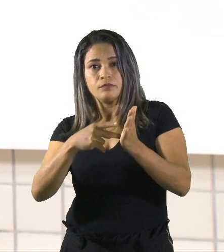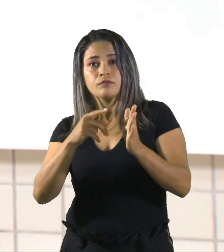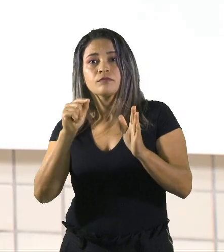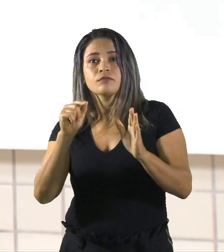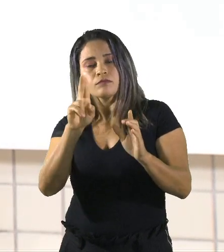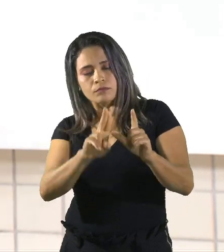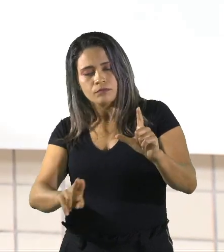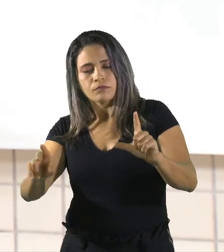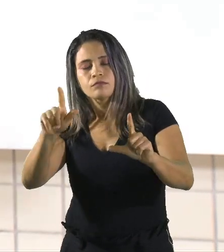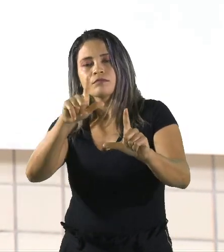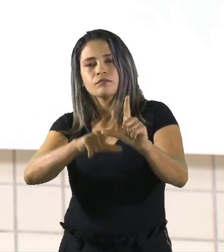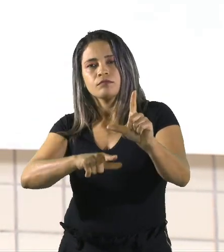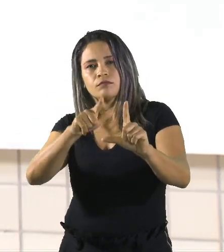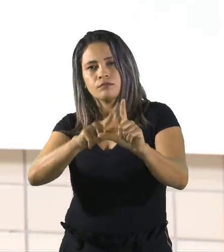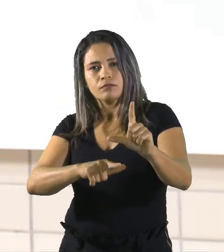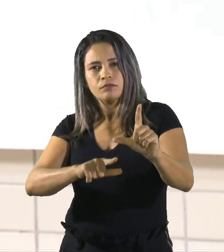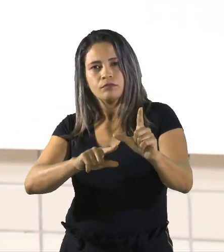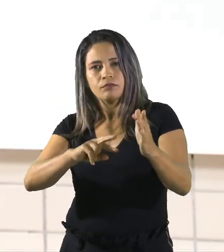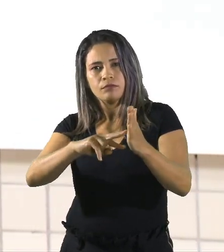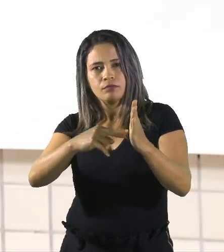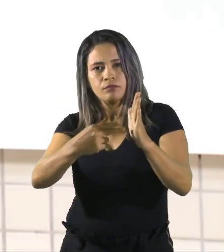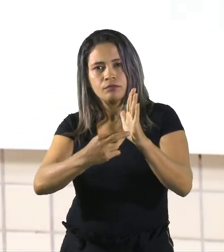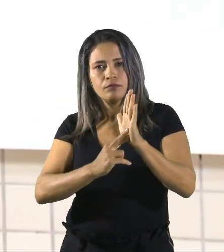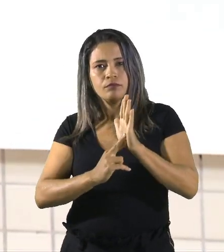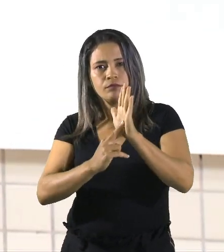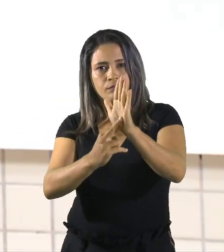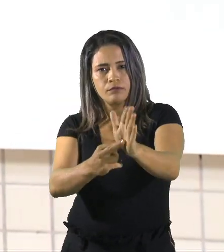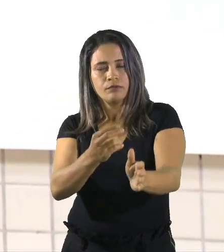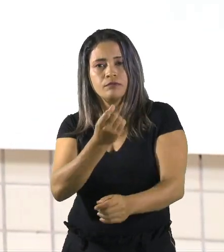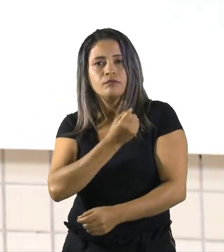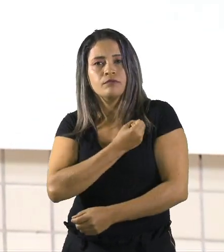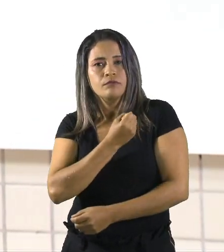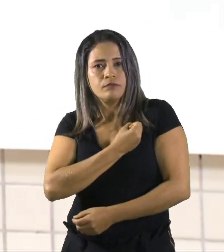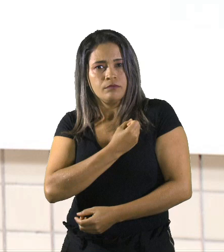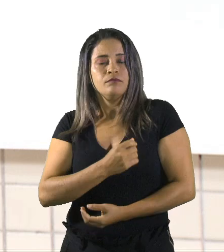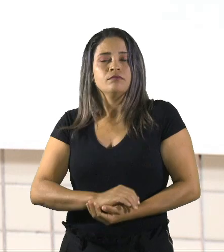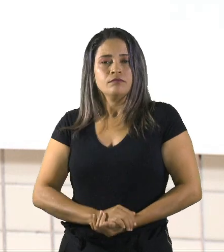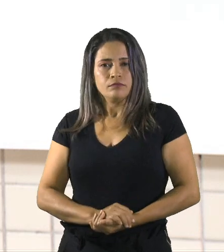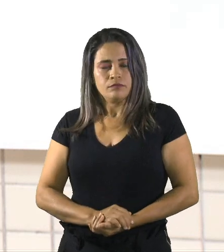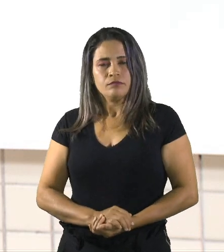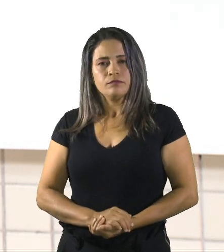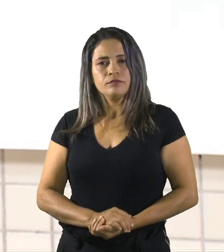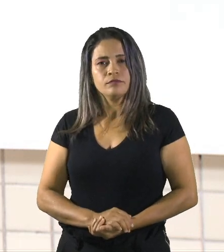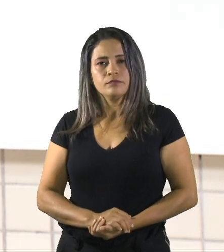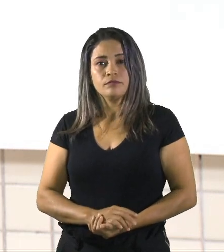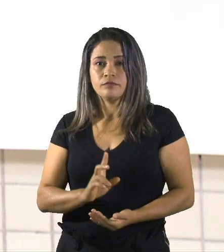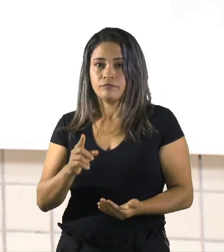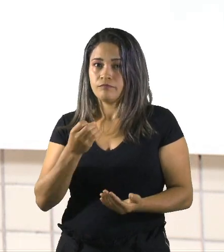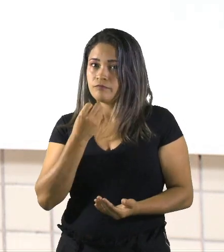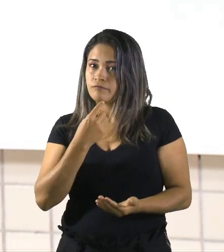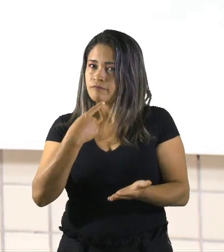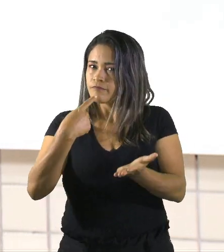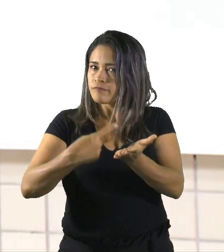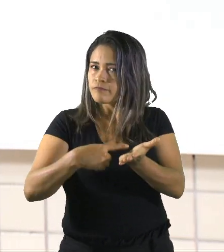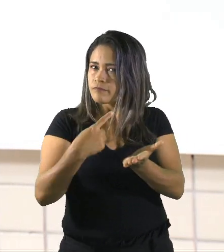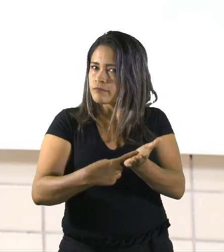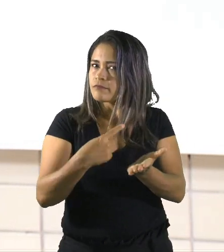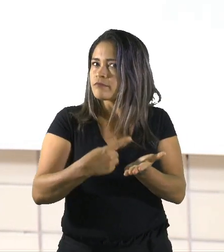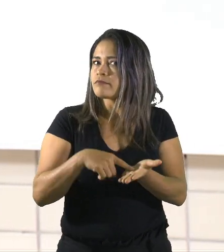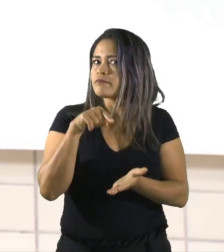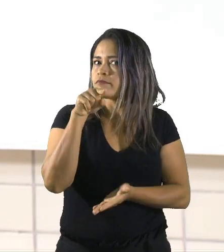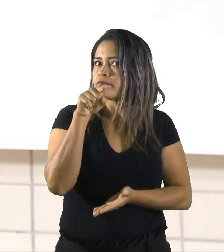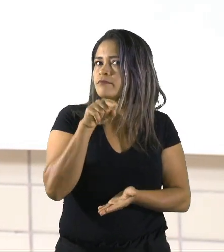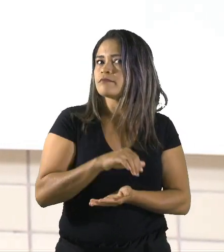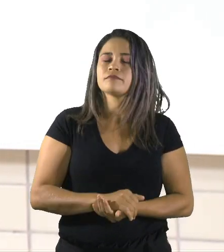quantidades. Só isso. Agora, uma coisa que eu quero deixar combinado com vocês. Quando a